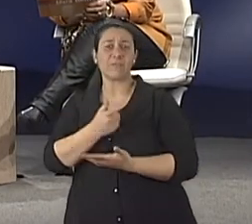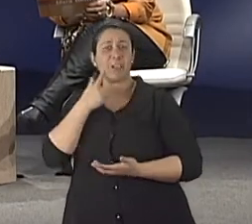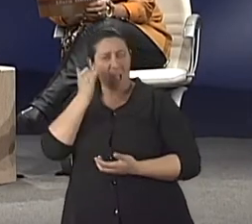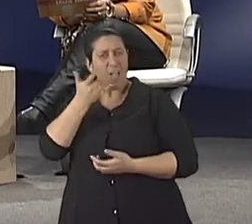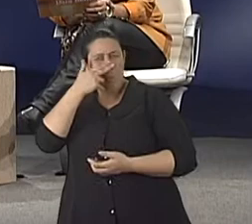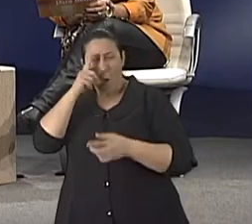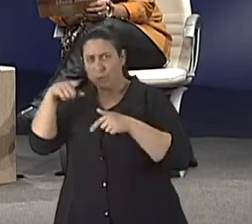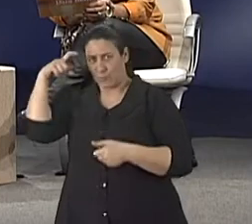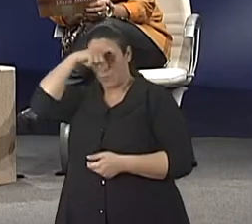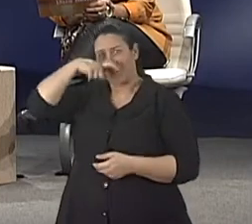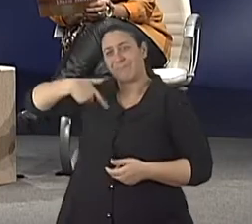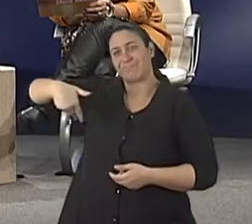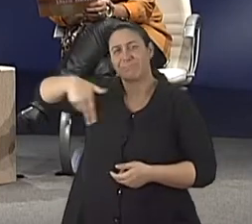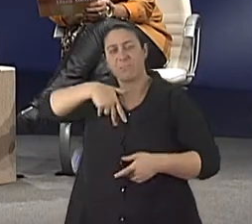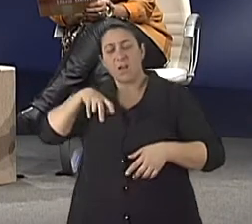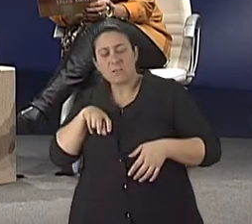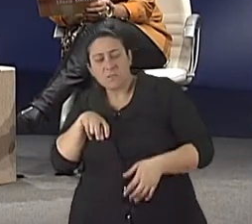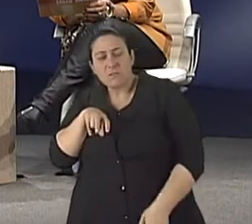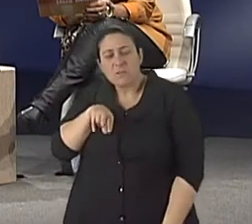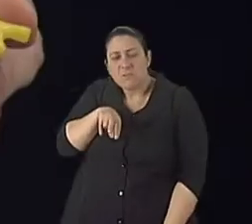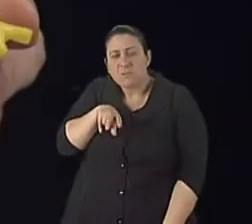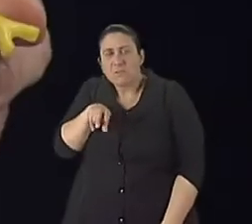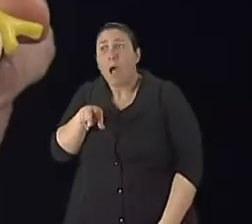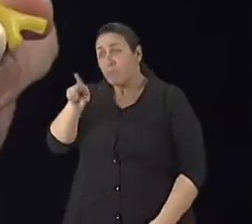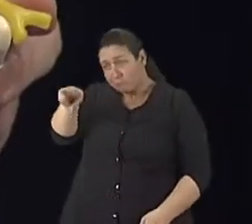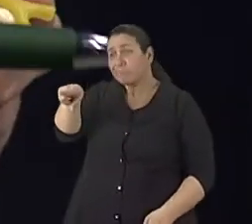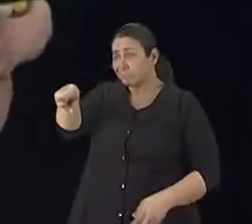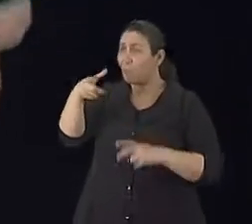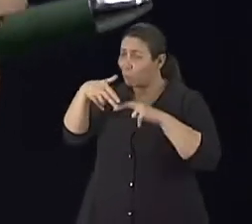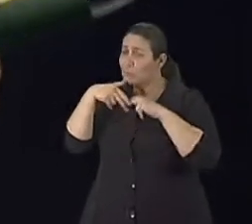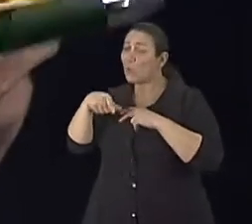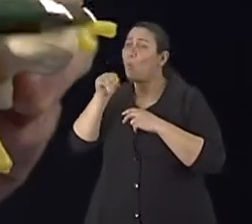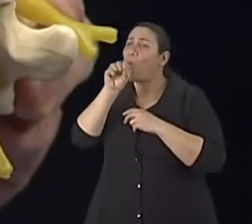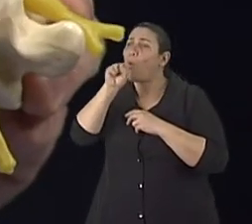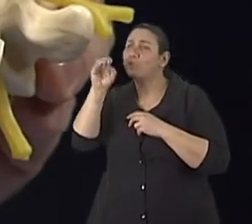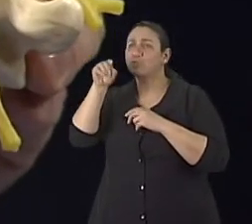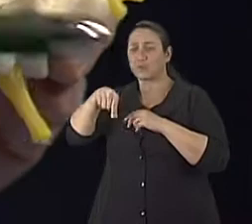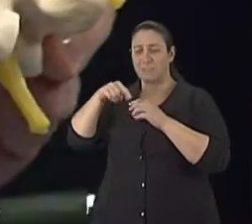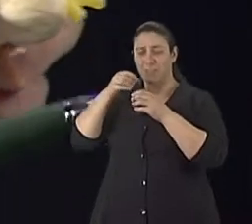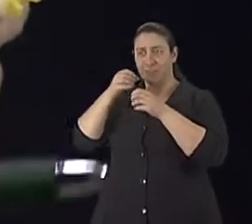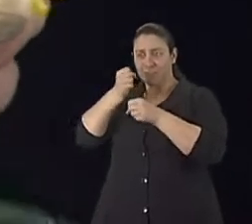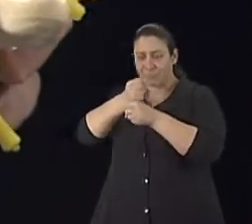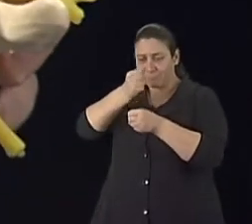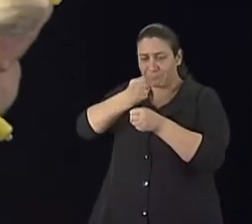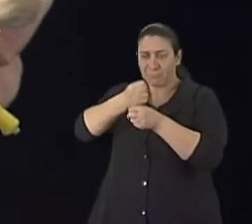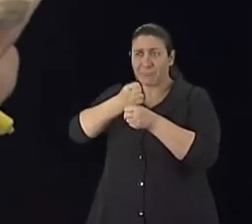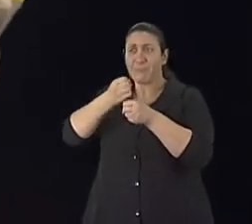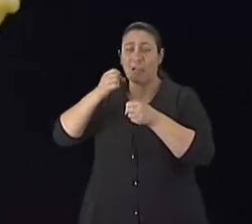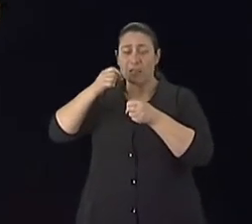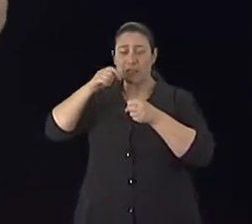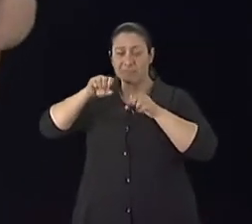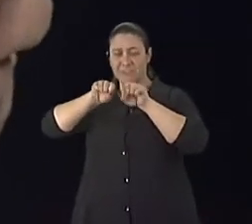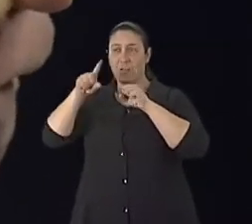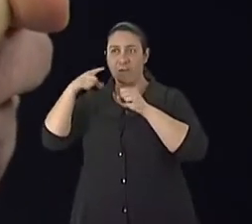outra coisa que acontece com o passar dos anos existe uma hipertrofia do osso o osso vai crescendo muitas vezes ele